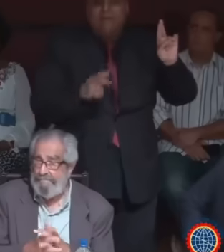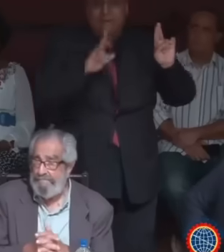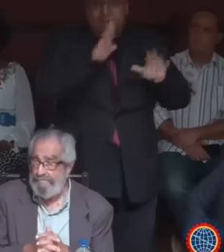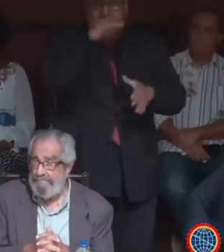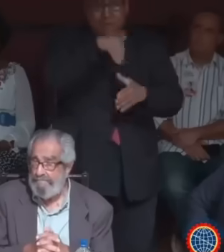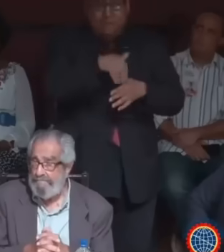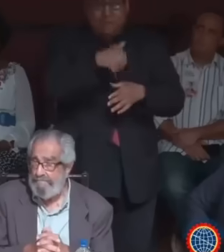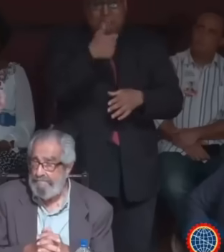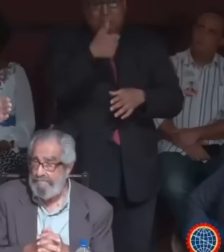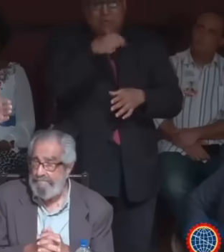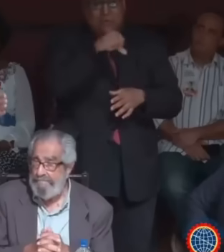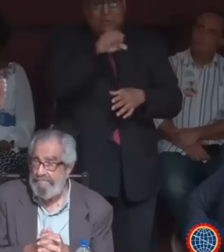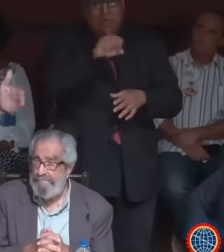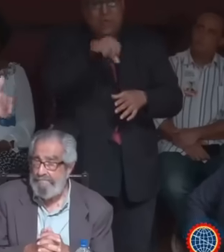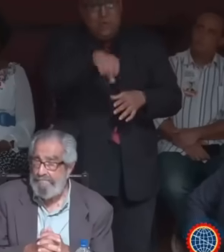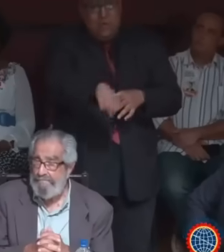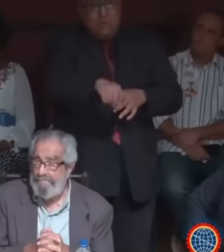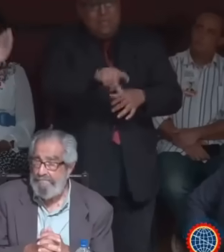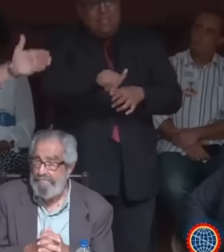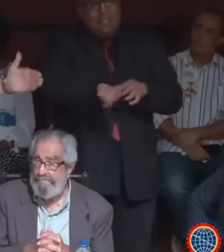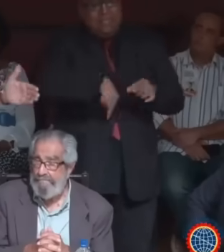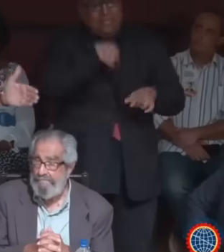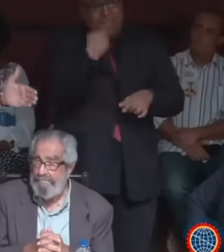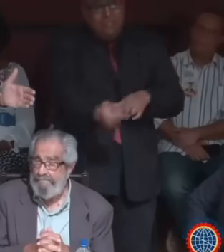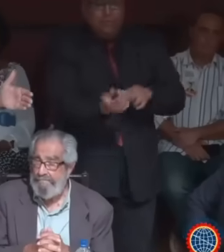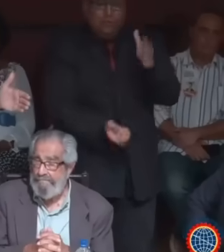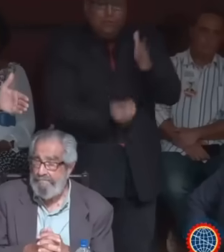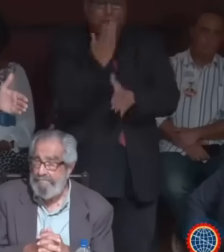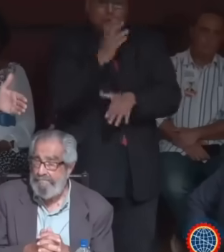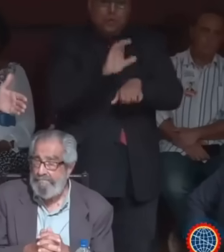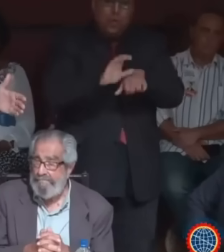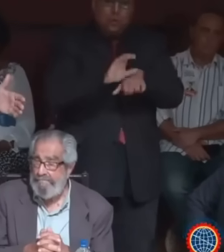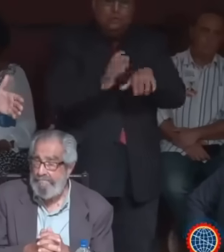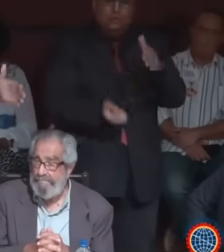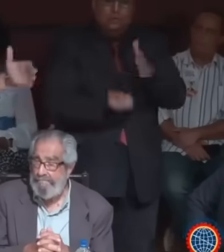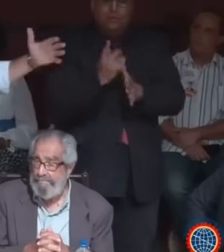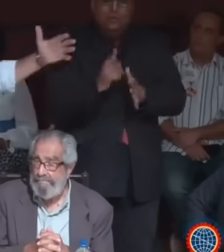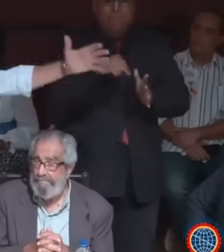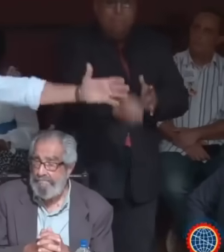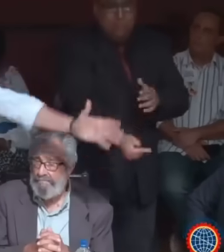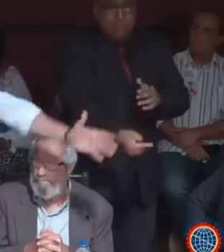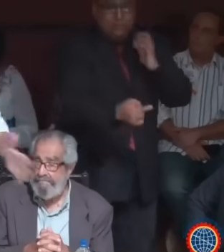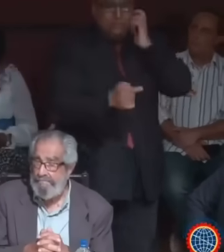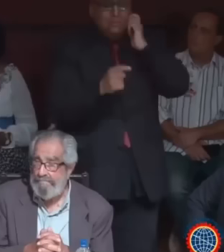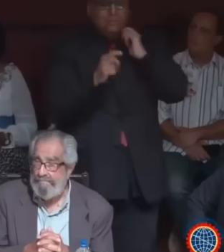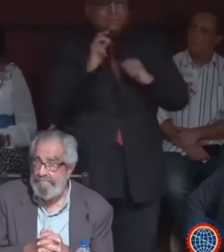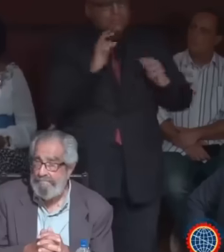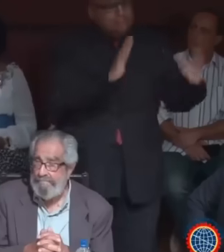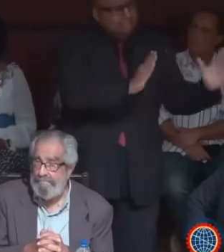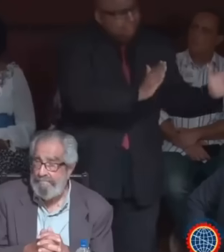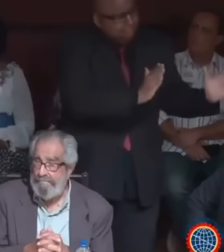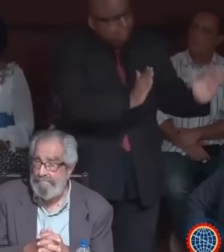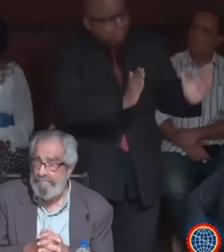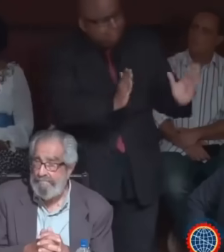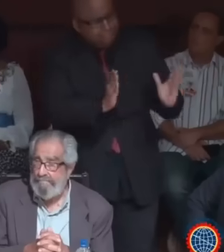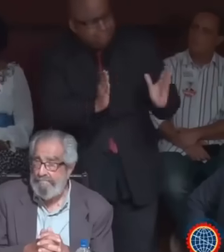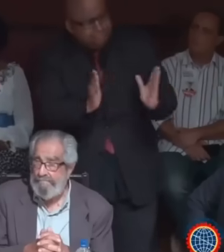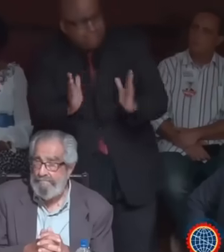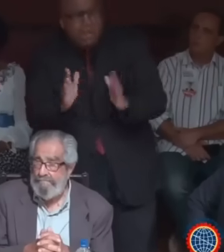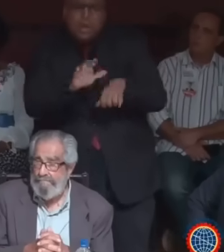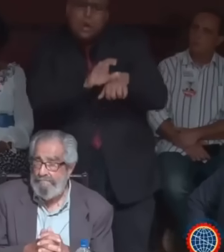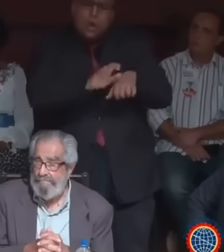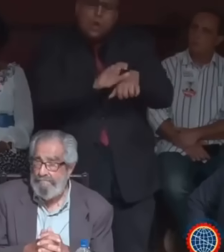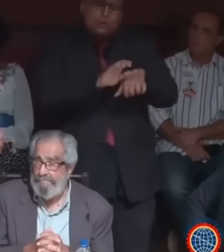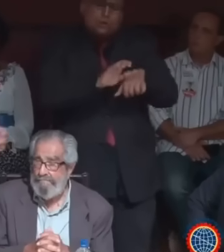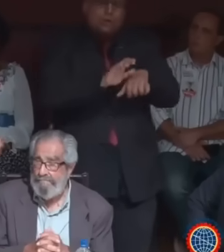eleito em 89 depois da promulgação de uma Constituição. Então nós vínhamos de um processo